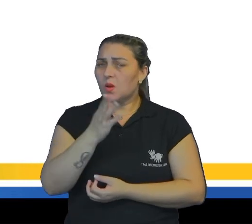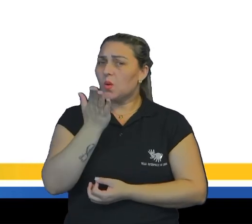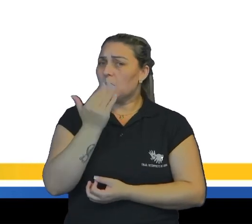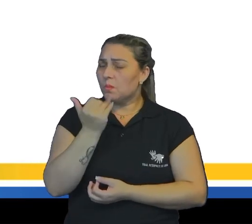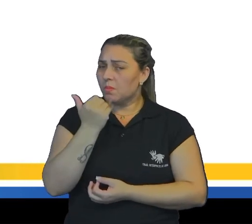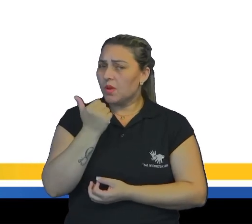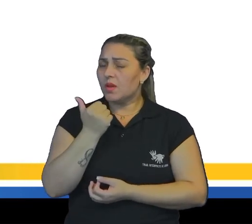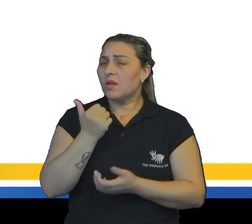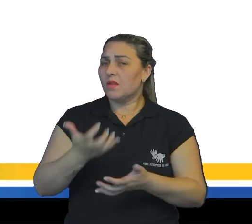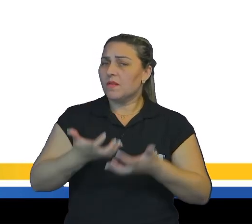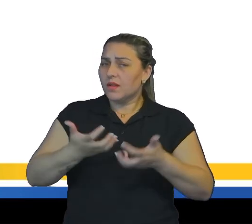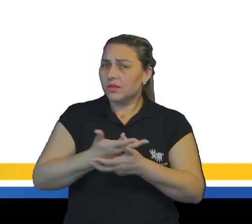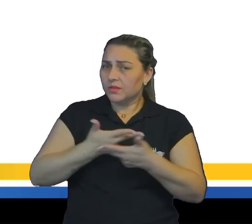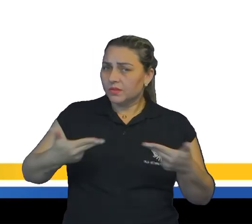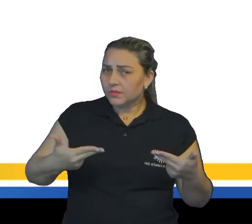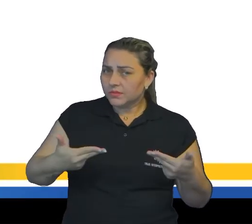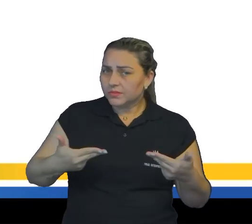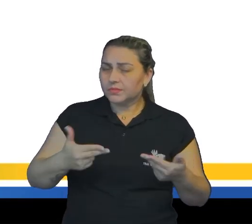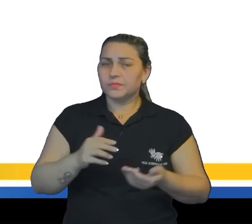comer verduras e legumes?